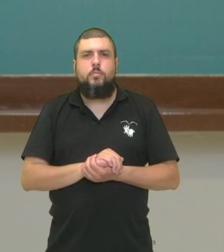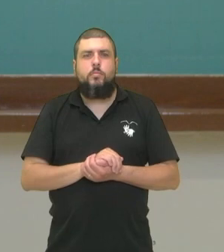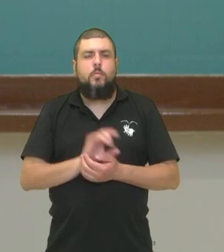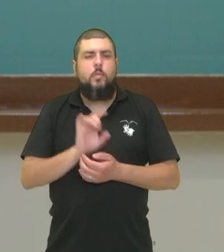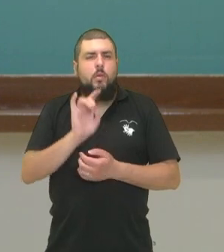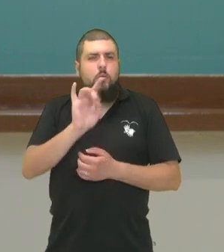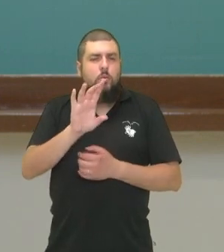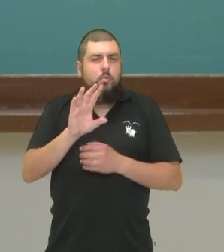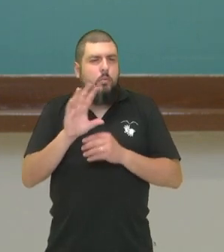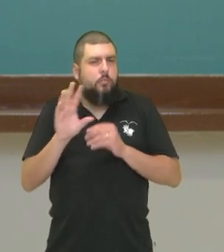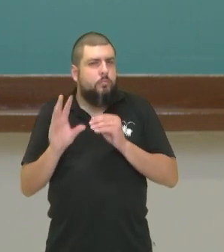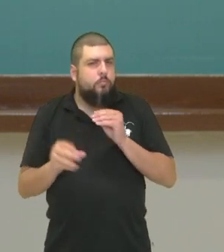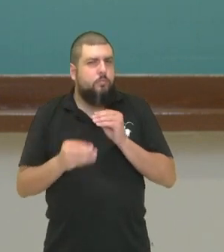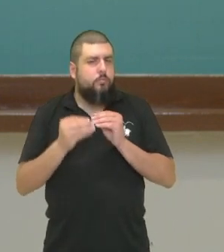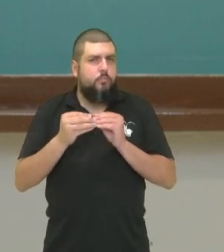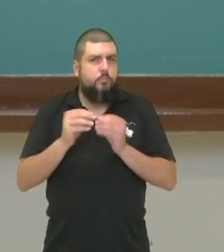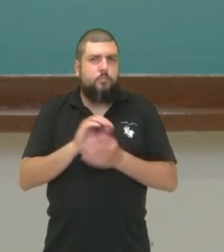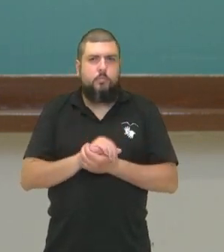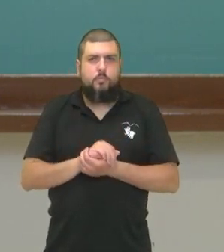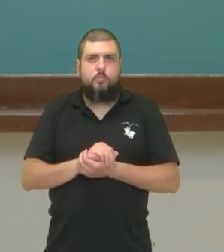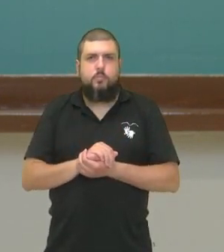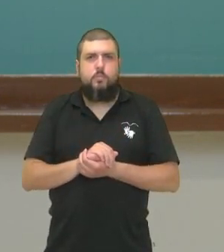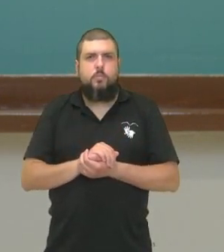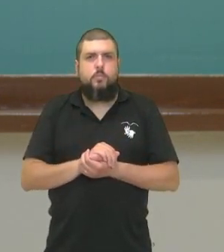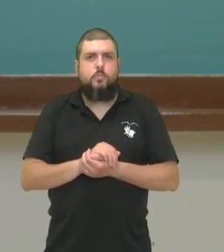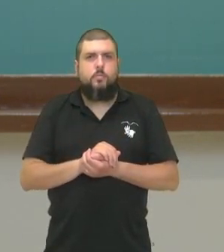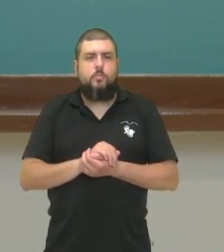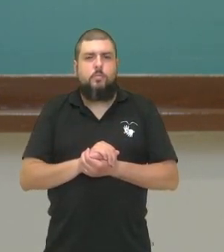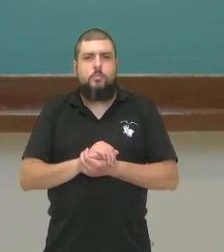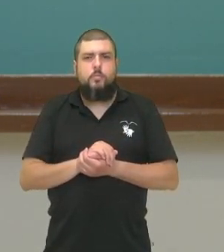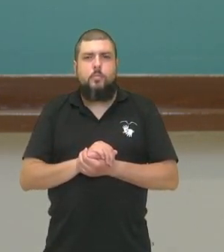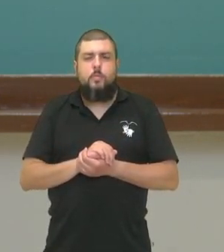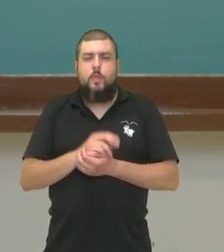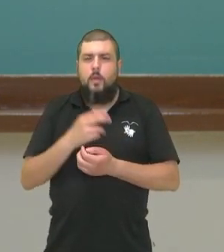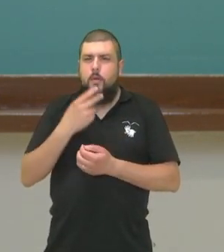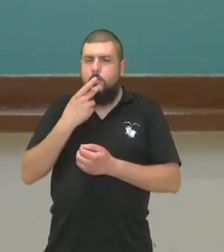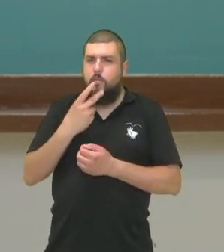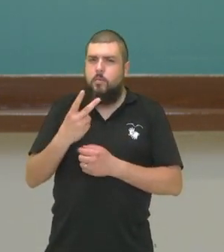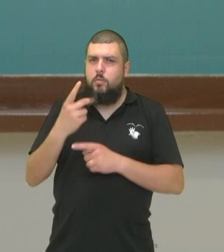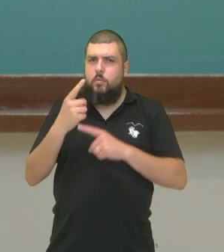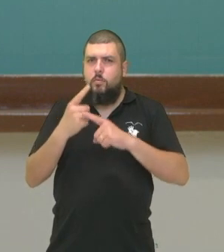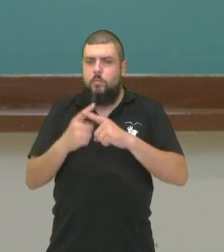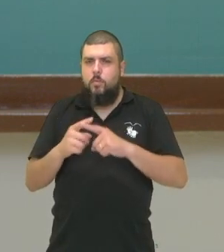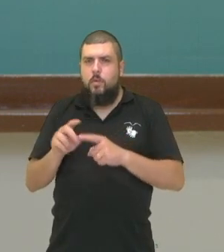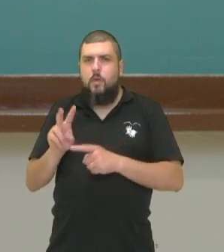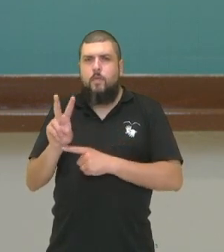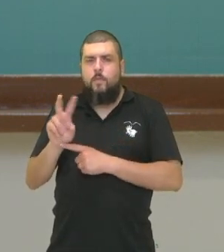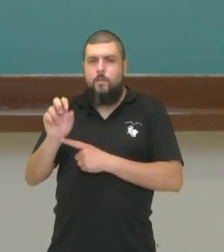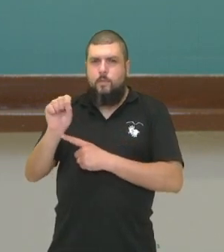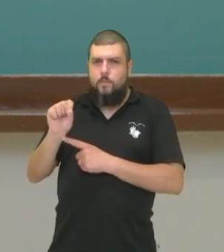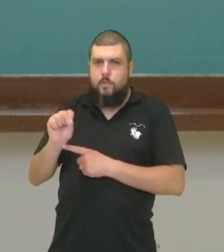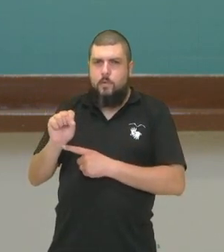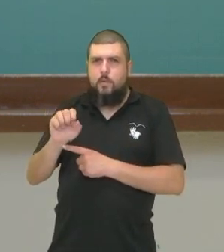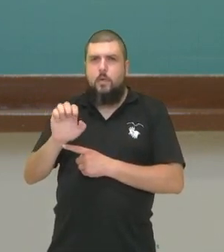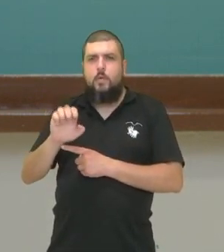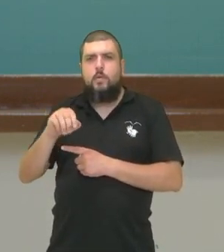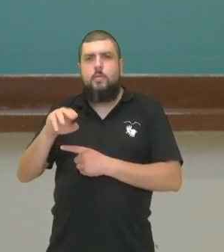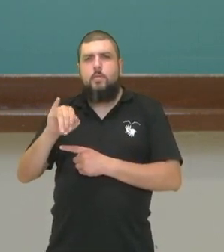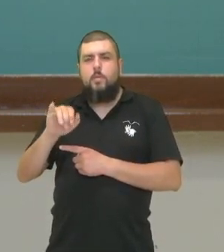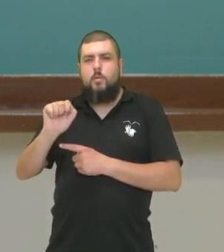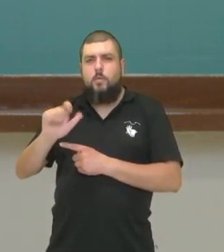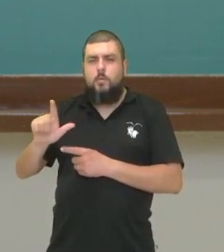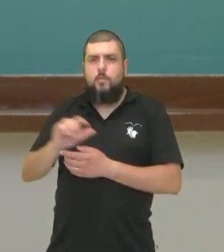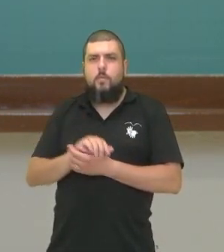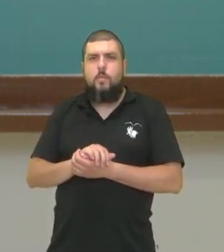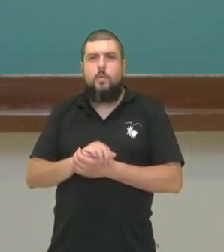seguinte: eu falei para vocês 2 vezes vesícula seminal, 2 vezes glândula bulboretral.